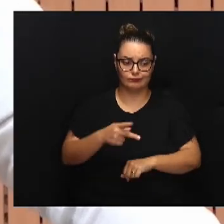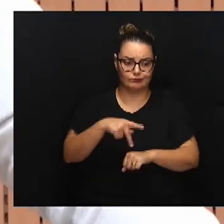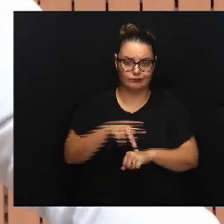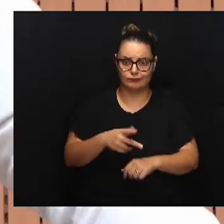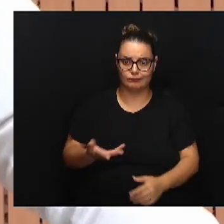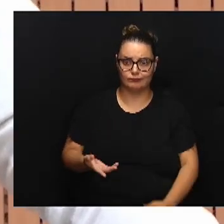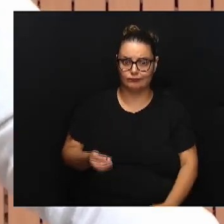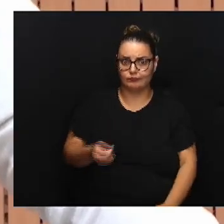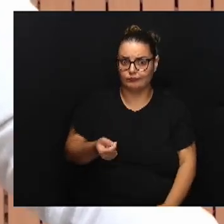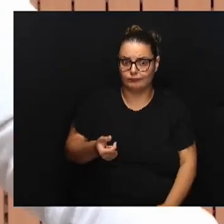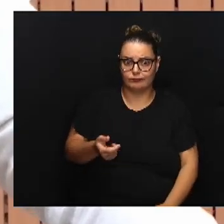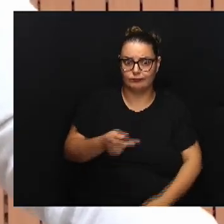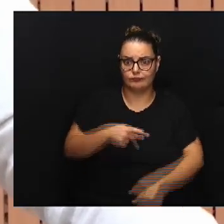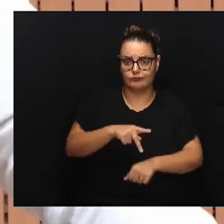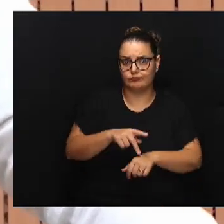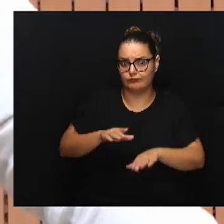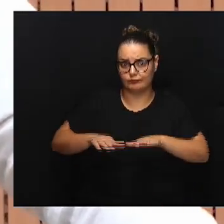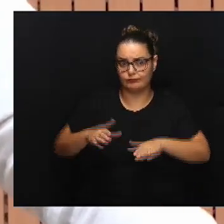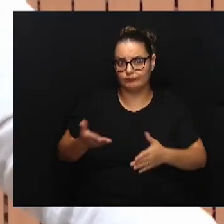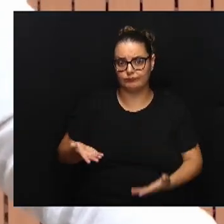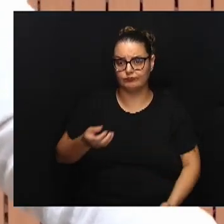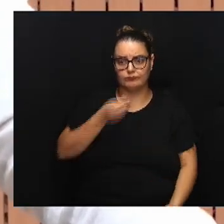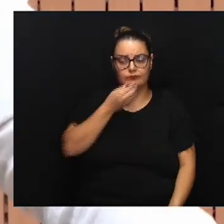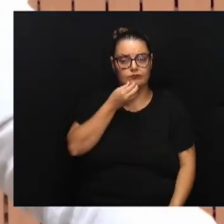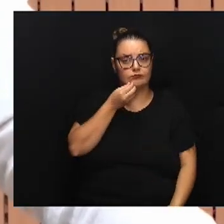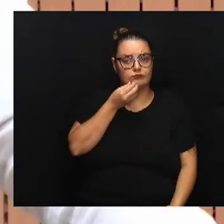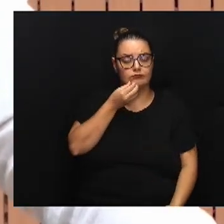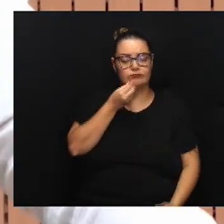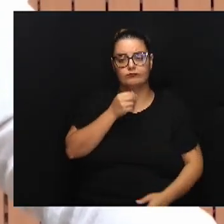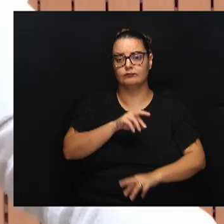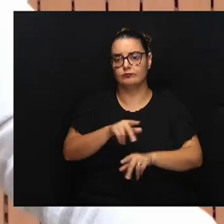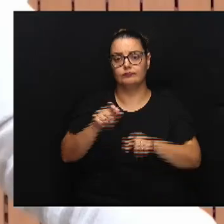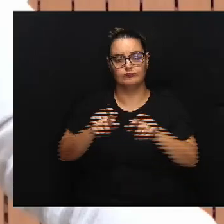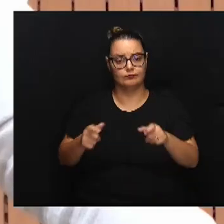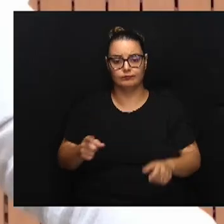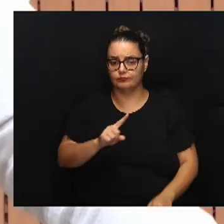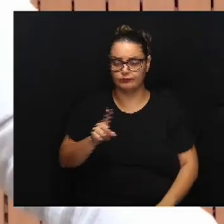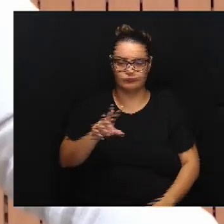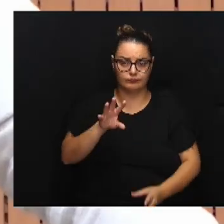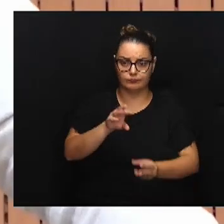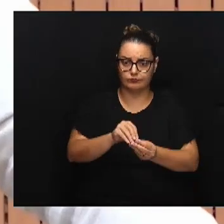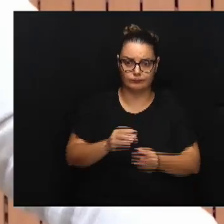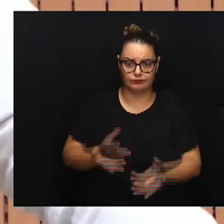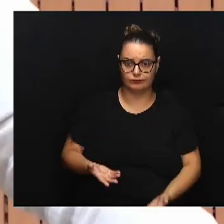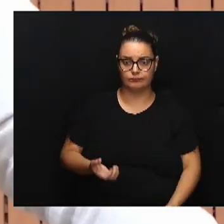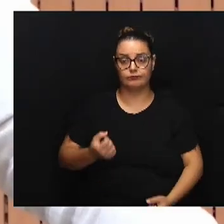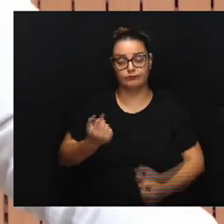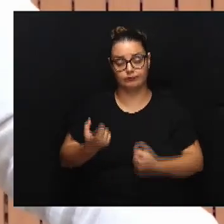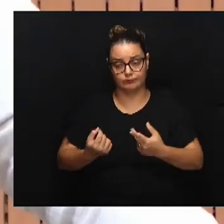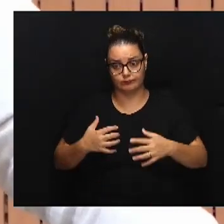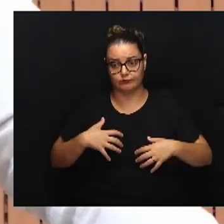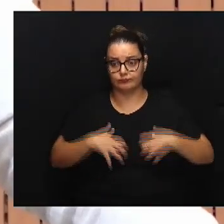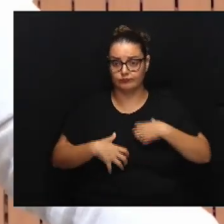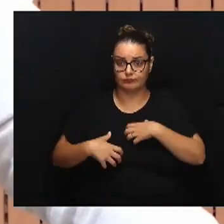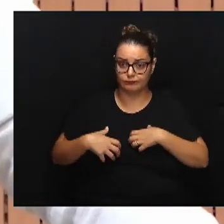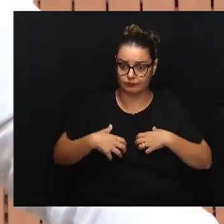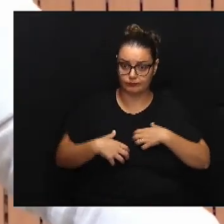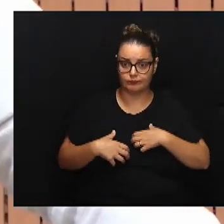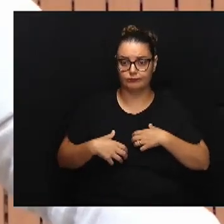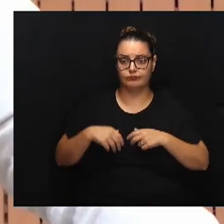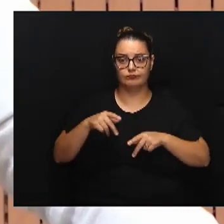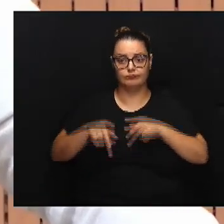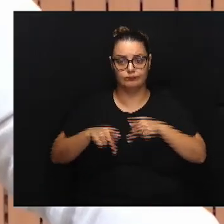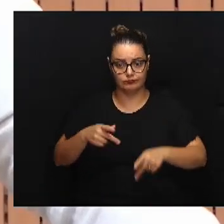um continente a depender, né? Muita gente, né? Então, de alguma comoção pública, alguma